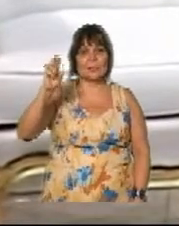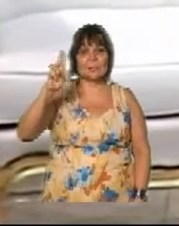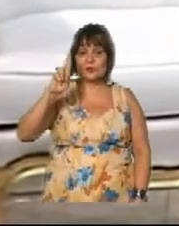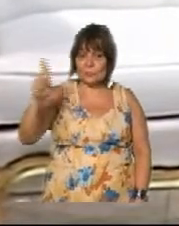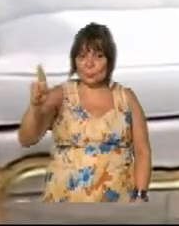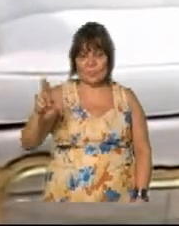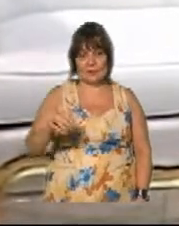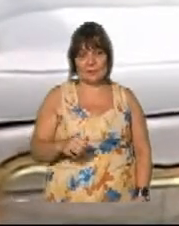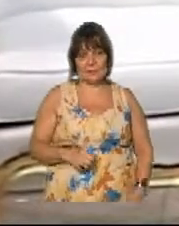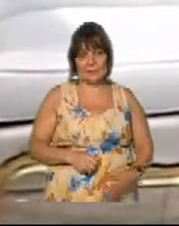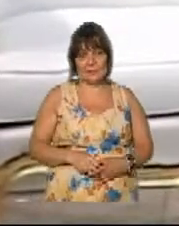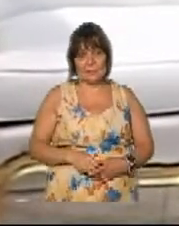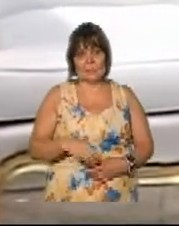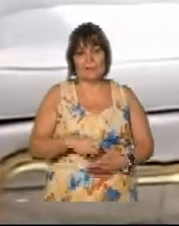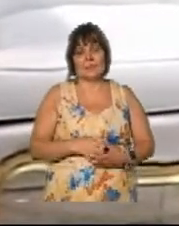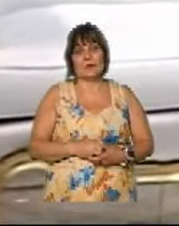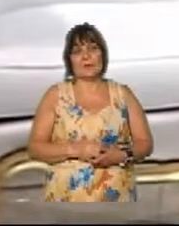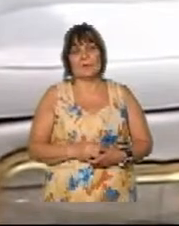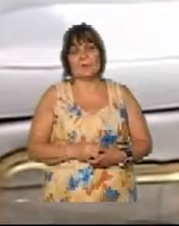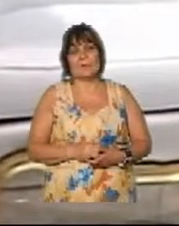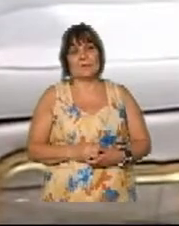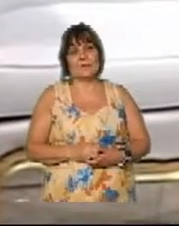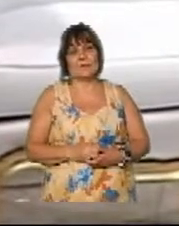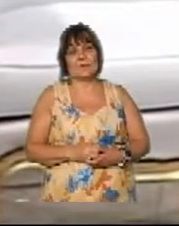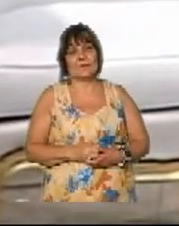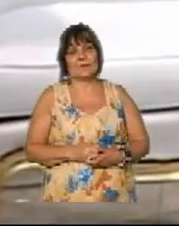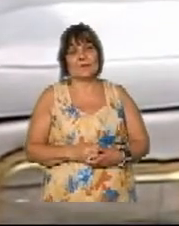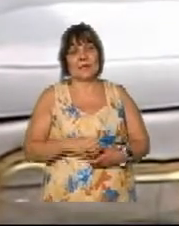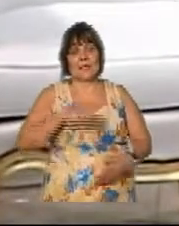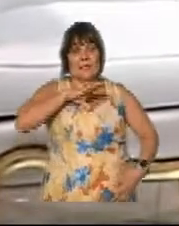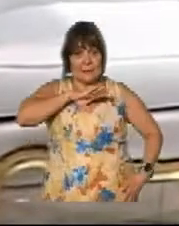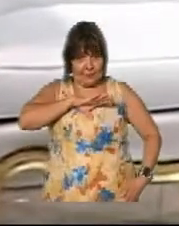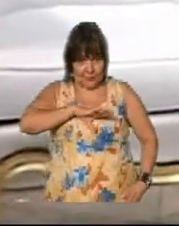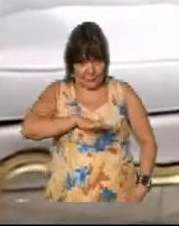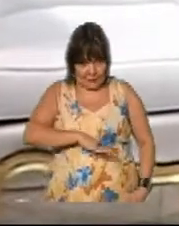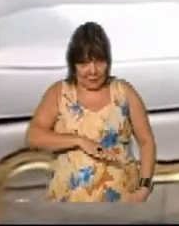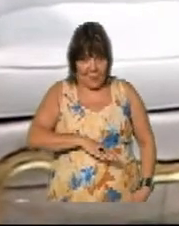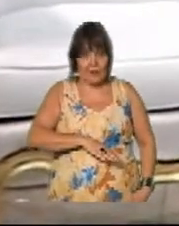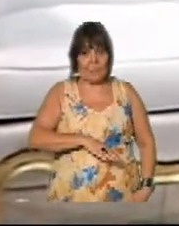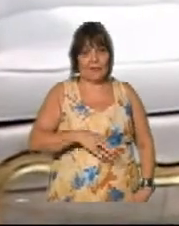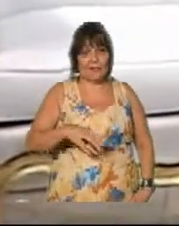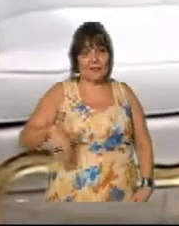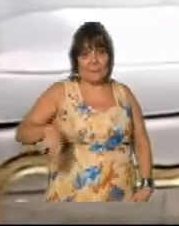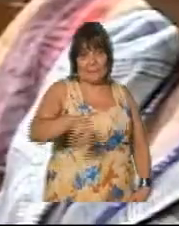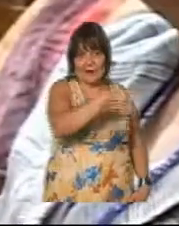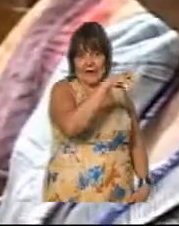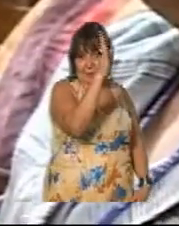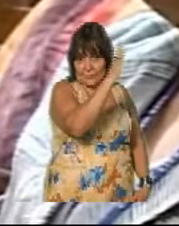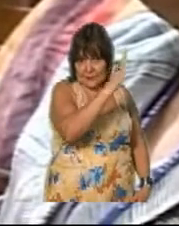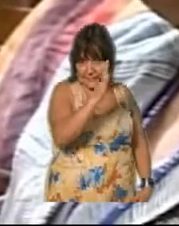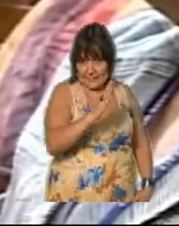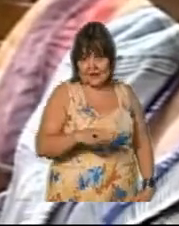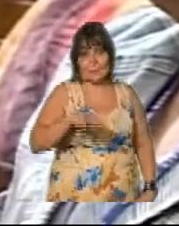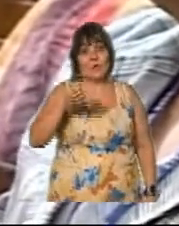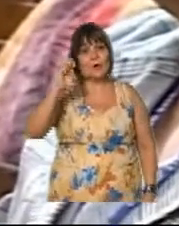Portugal não é Portugal, é Brasil. Aquela área da embaixada é o país que ele representa. E o nosso